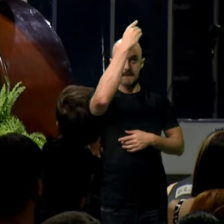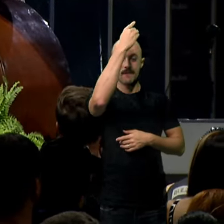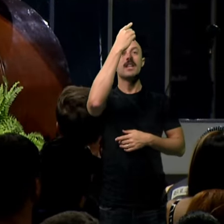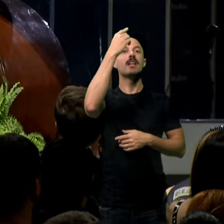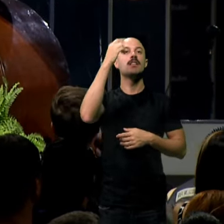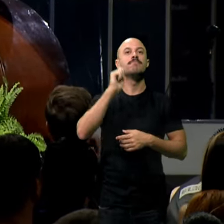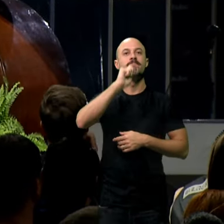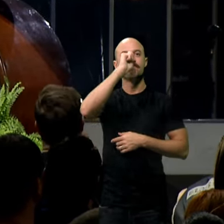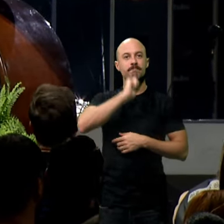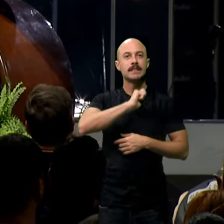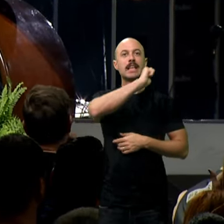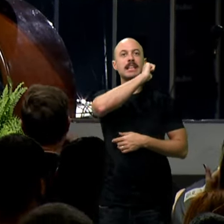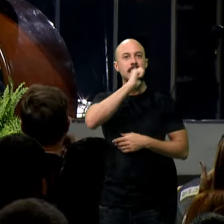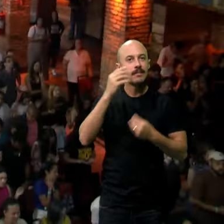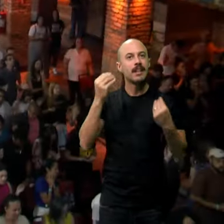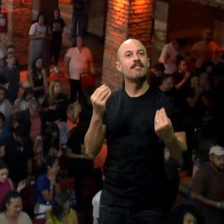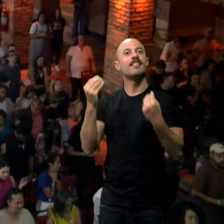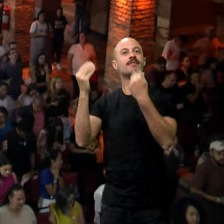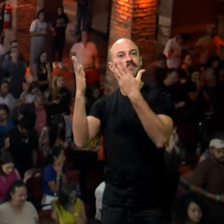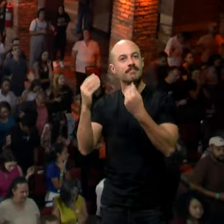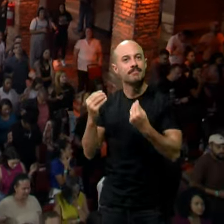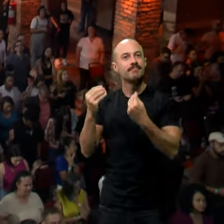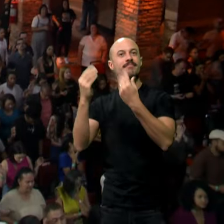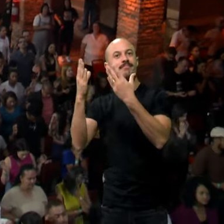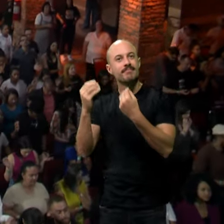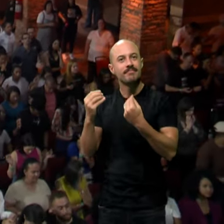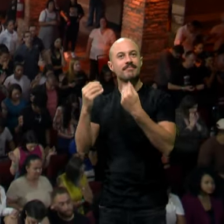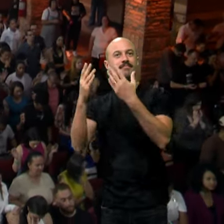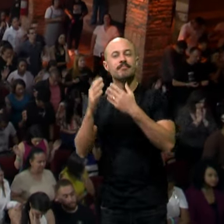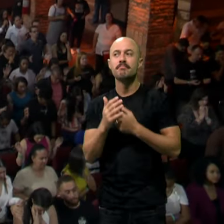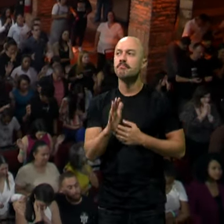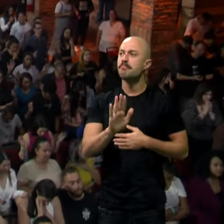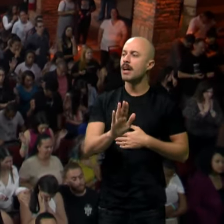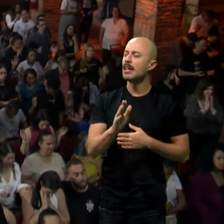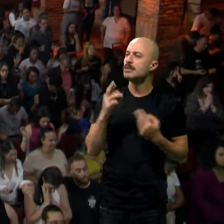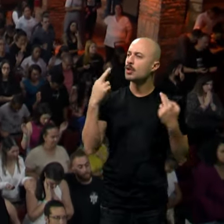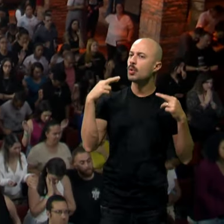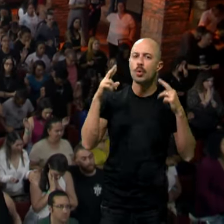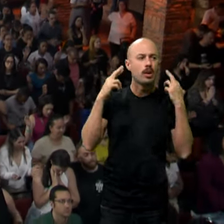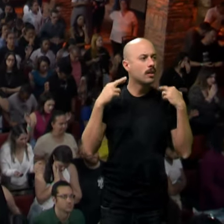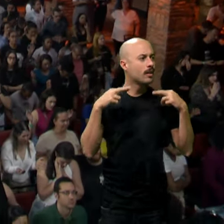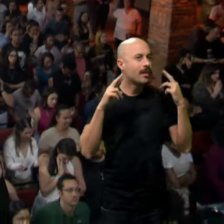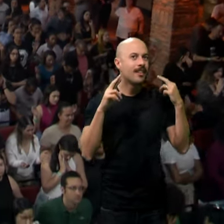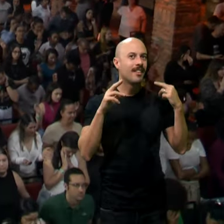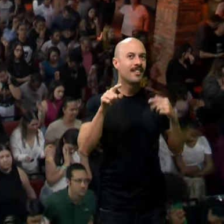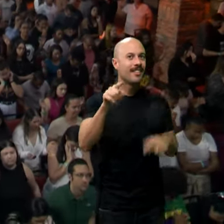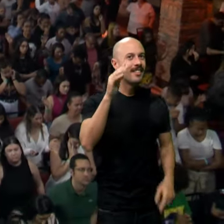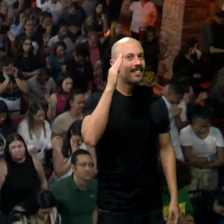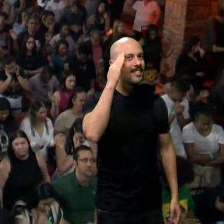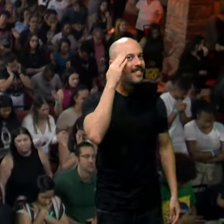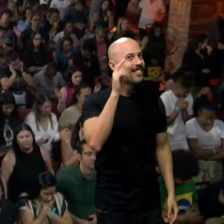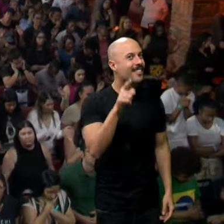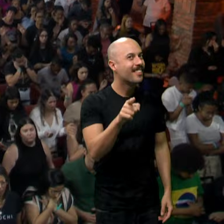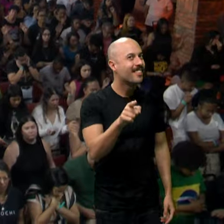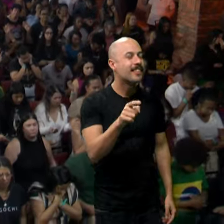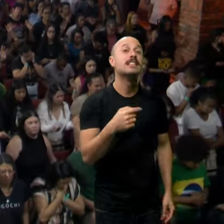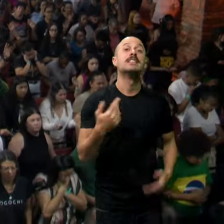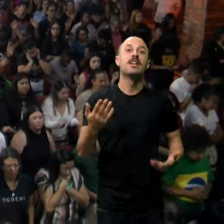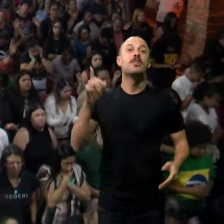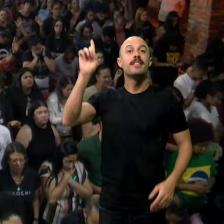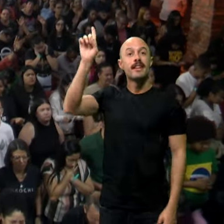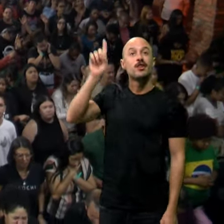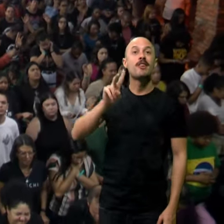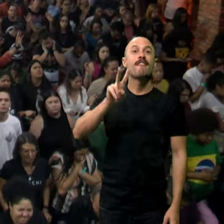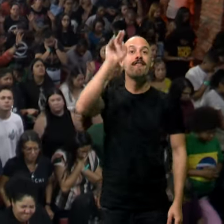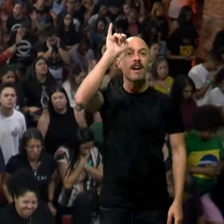vive em abundância. Nós às vezes não temos para um cordeiro. Você entende ou não? É por isso que Deus vai